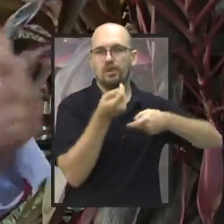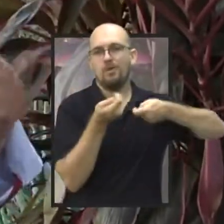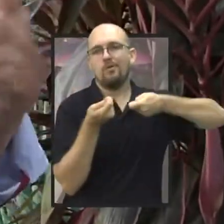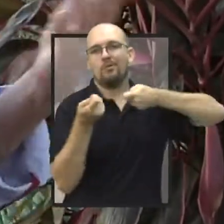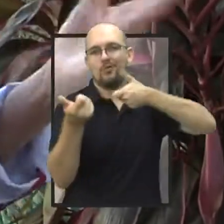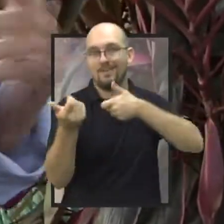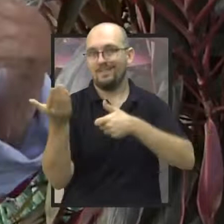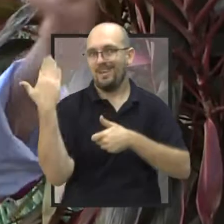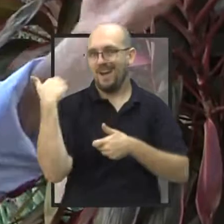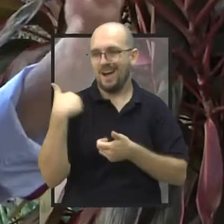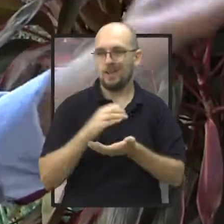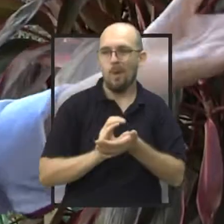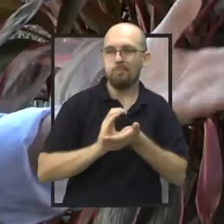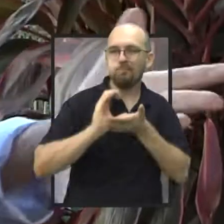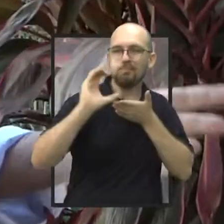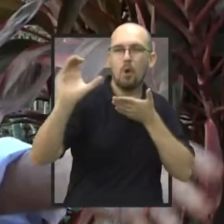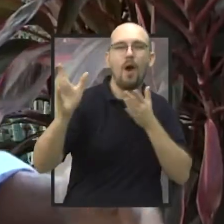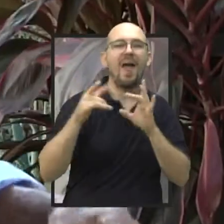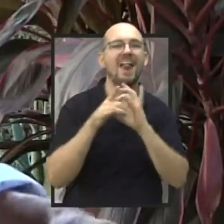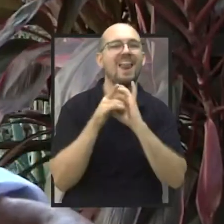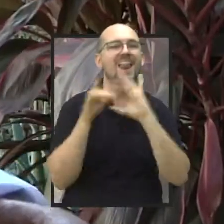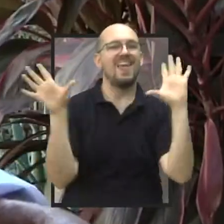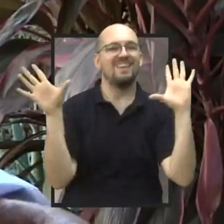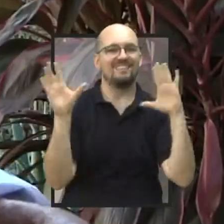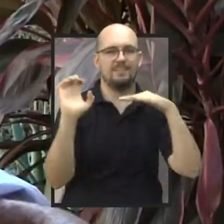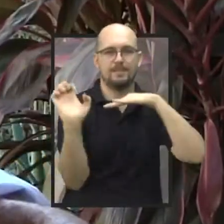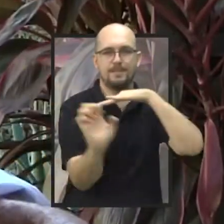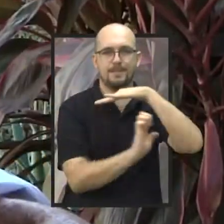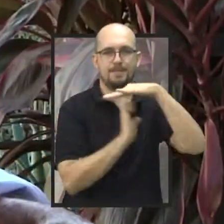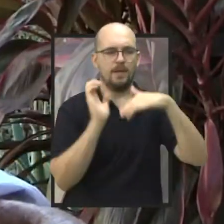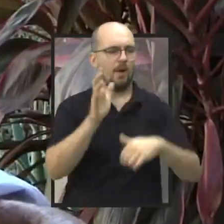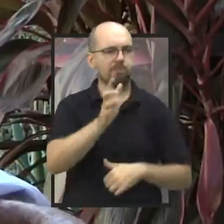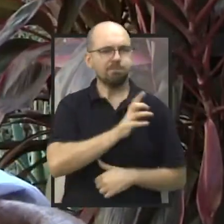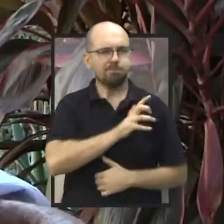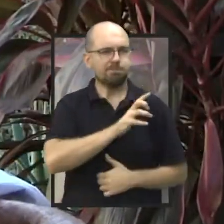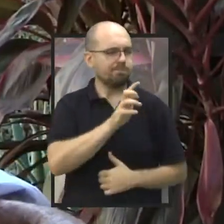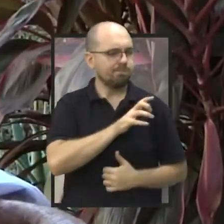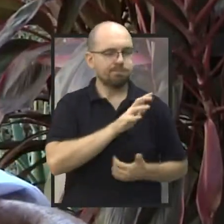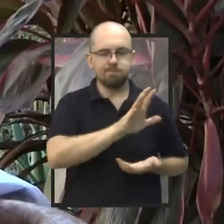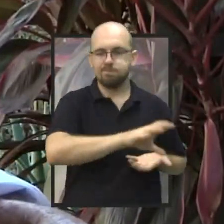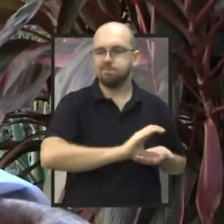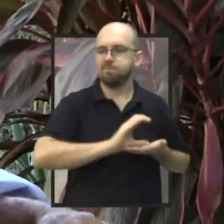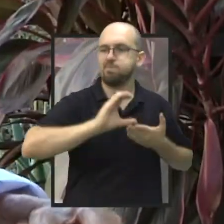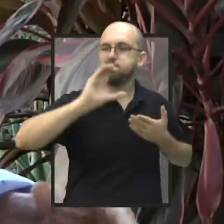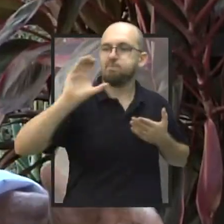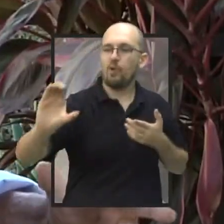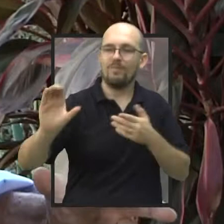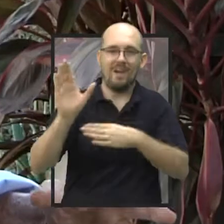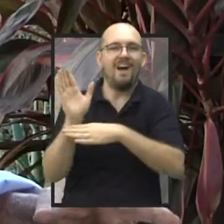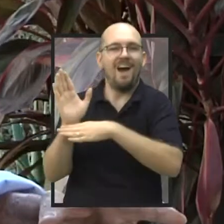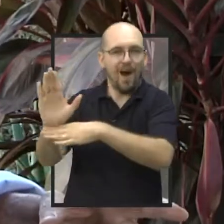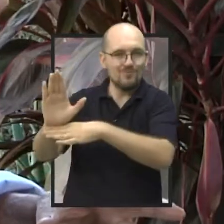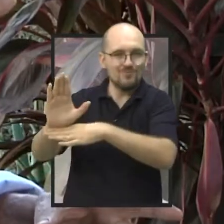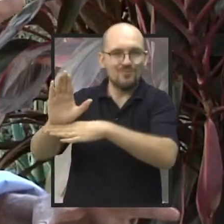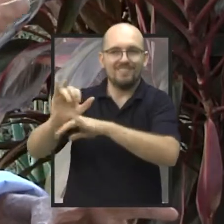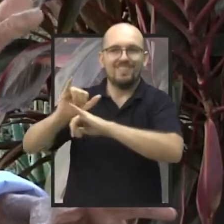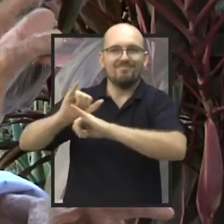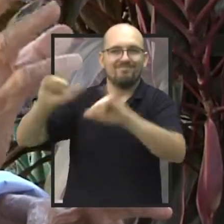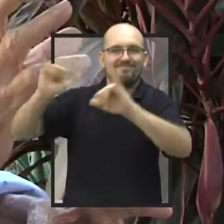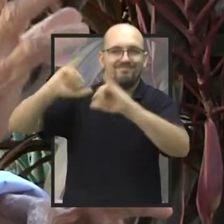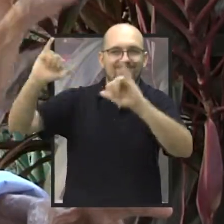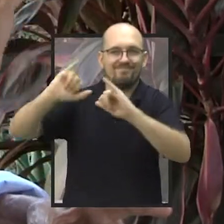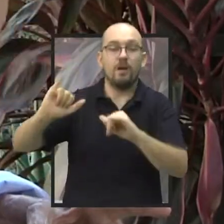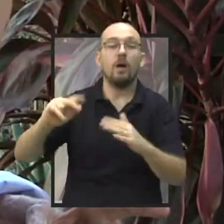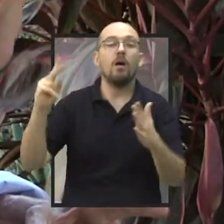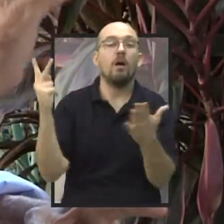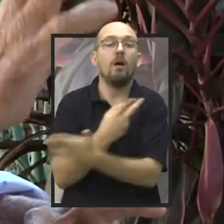enfim, era livre. O que aconteceu? Foi um